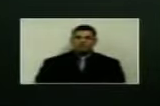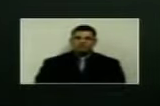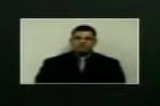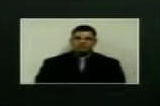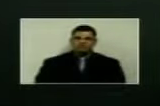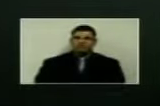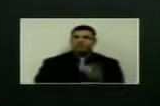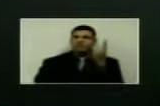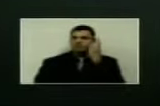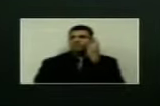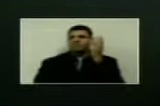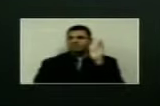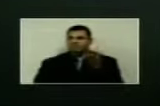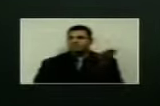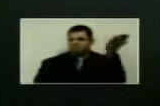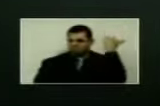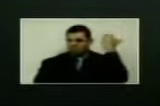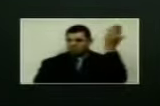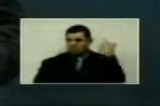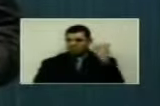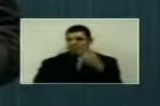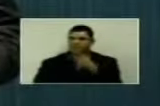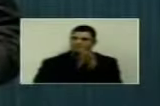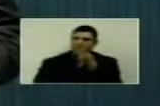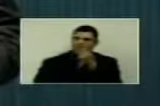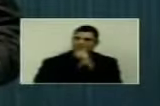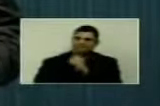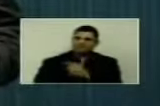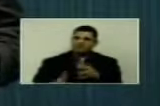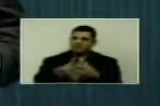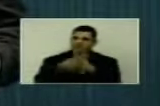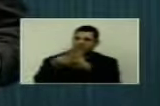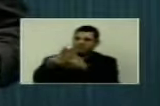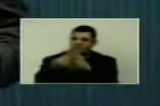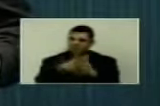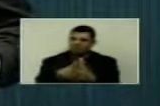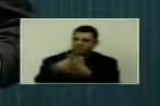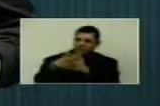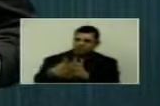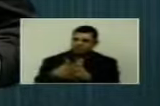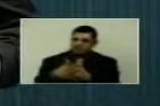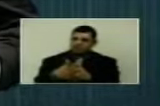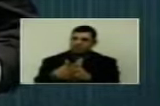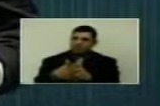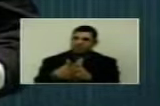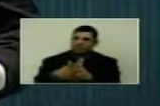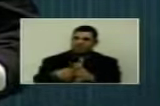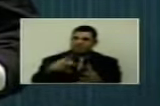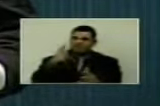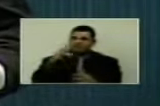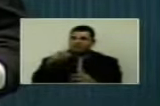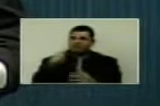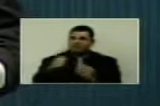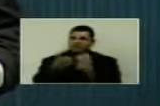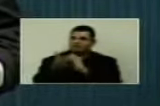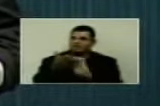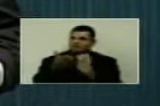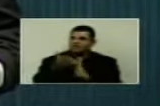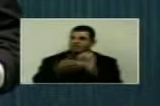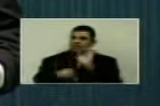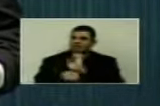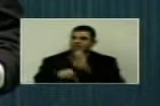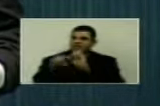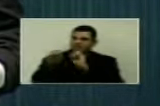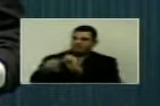há alguns dias denunciar o escandaloso pregão feito pela Secretaria de